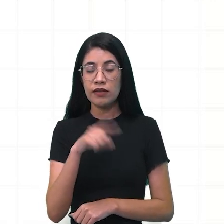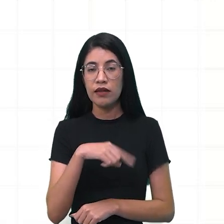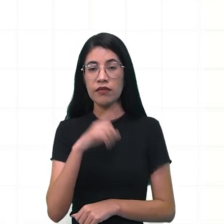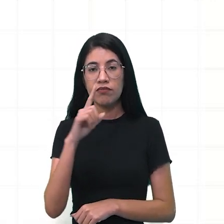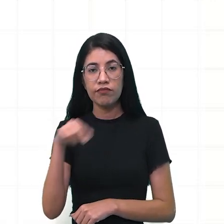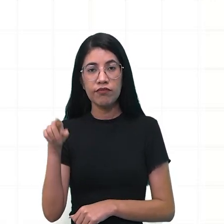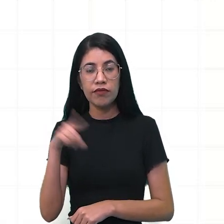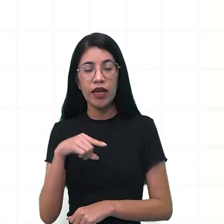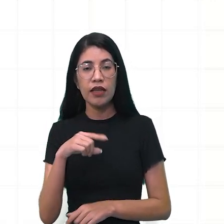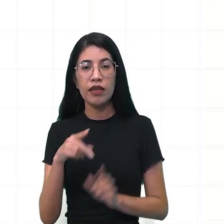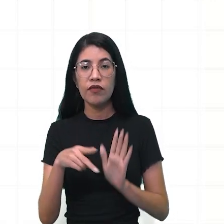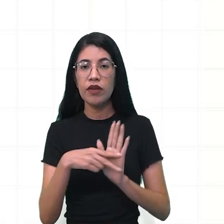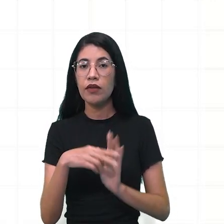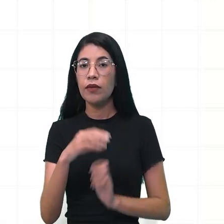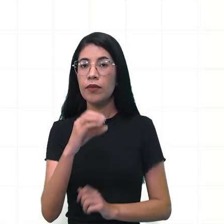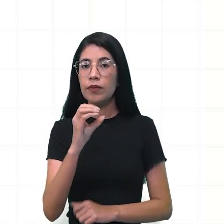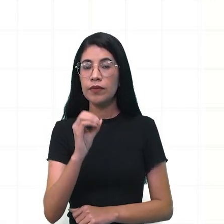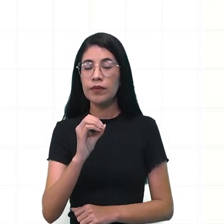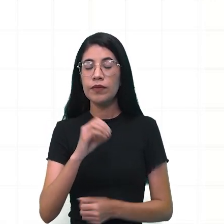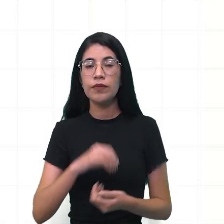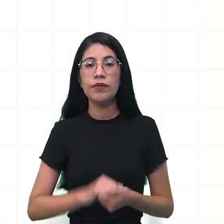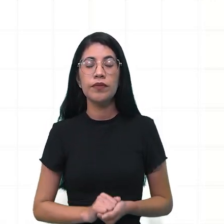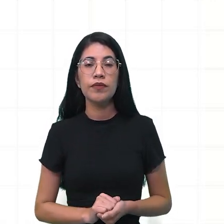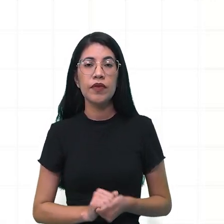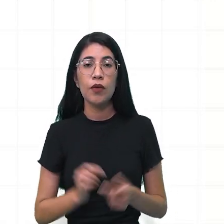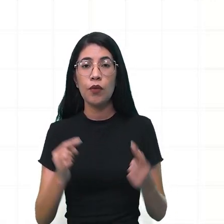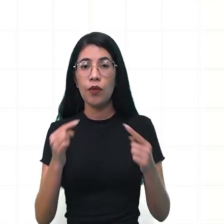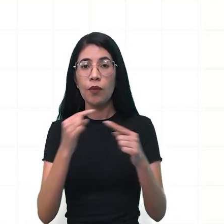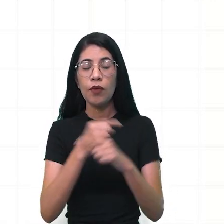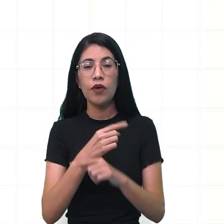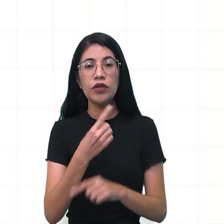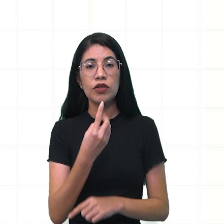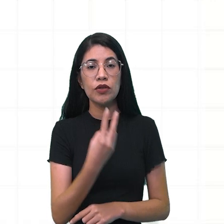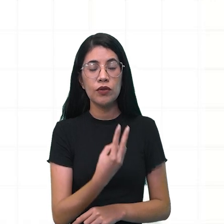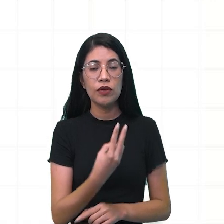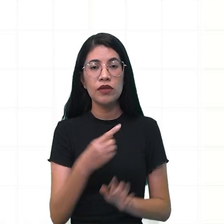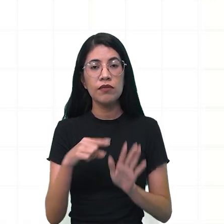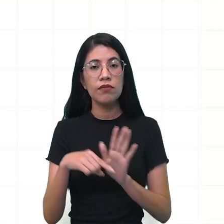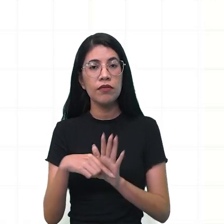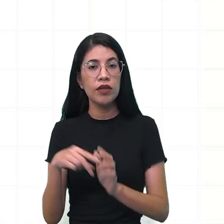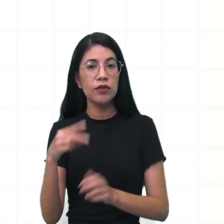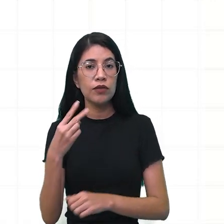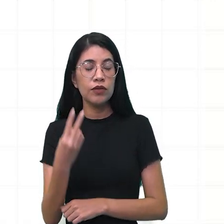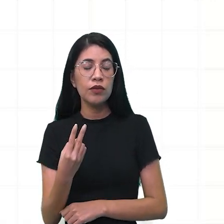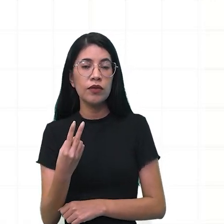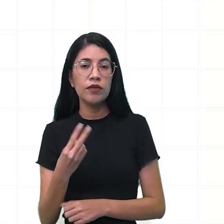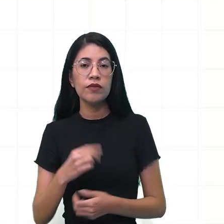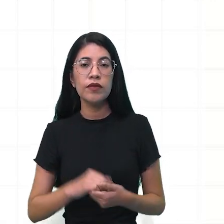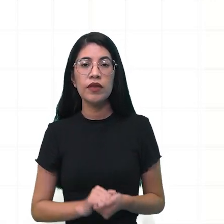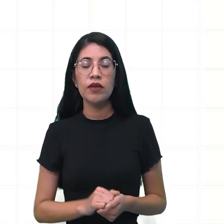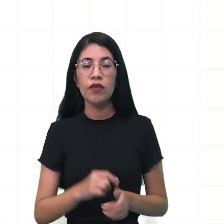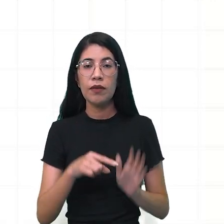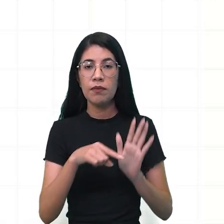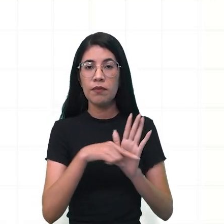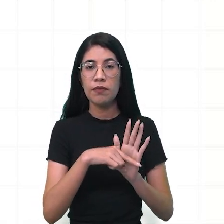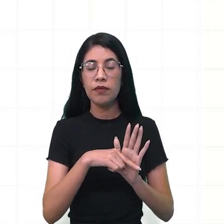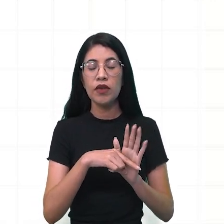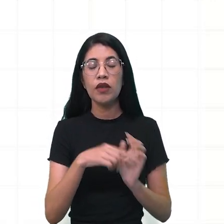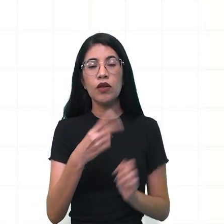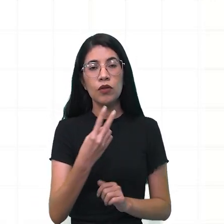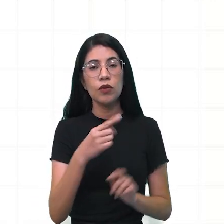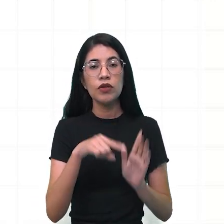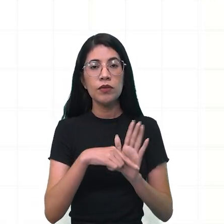é 0. O oposto de 2 é menos 2. Então, quando eu faço isso daqui, ó, 2 menos 2,